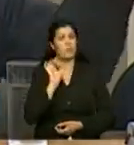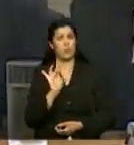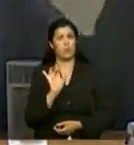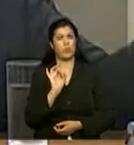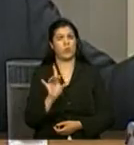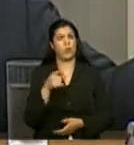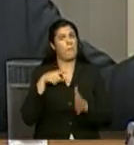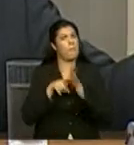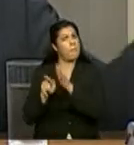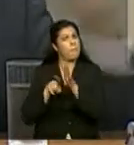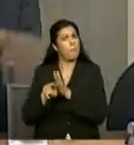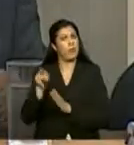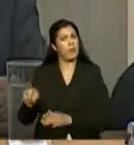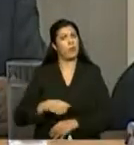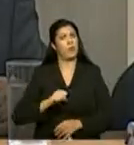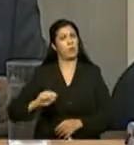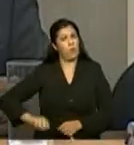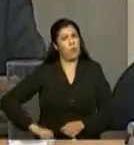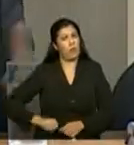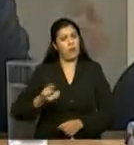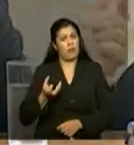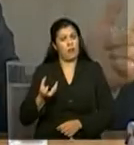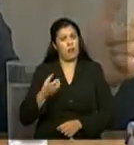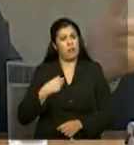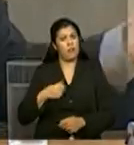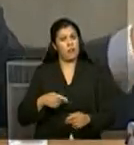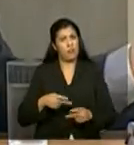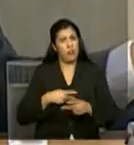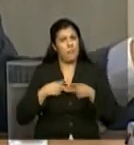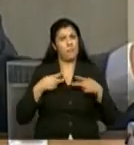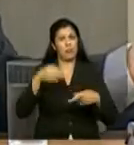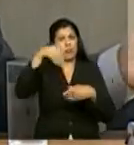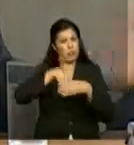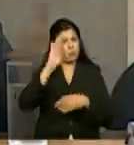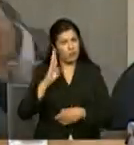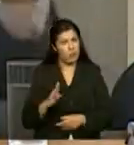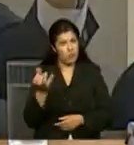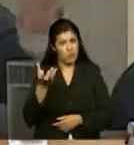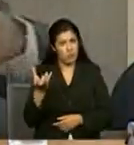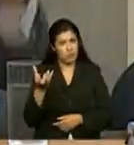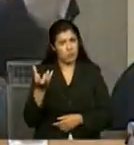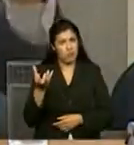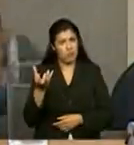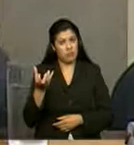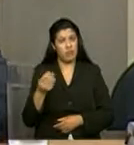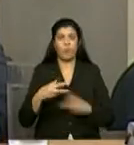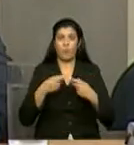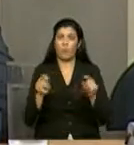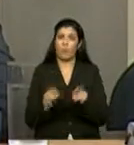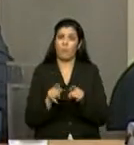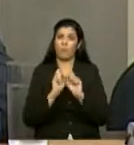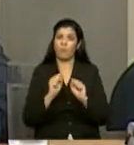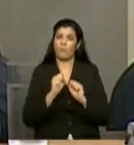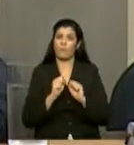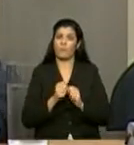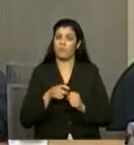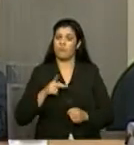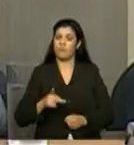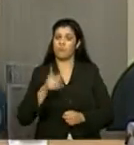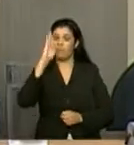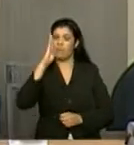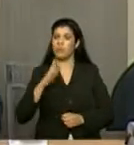pergunte o embaixador se ele quer ciro não processado do nosso território então são coisas assim que nós temos como brasileiros continua